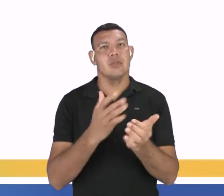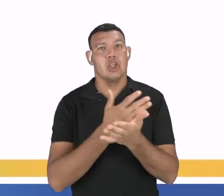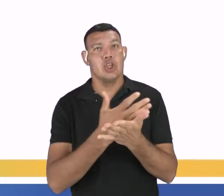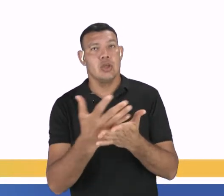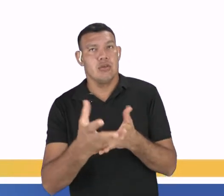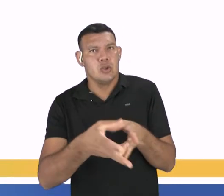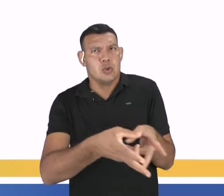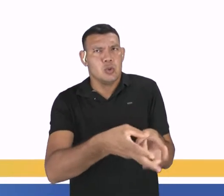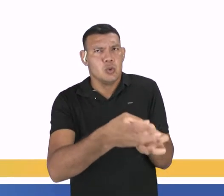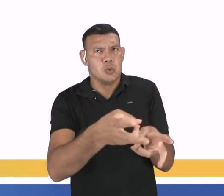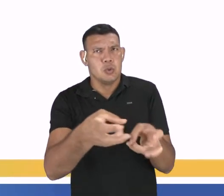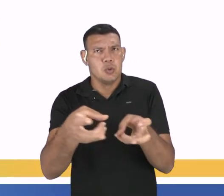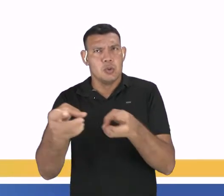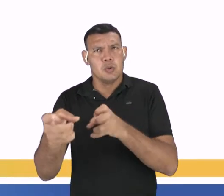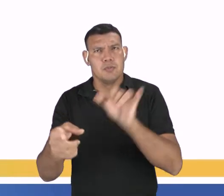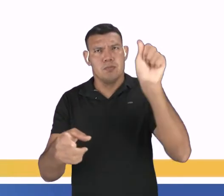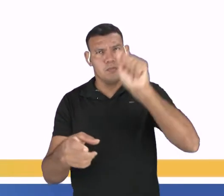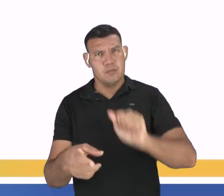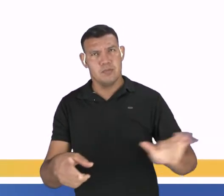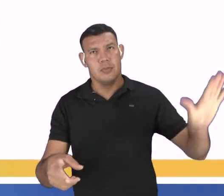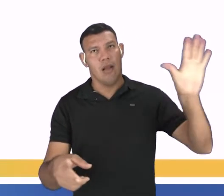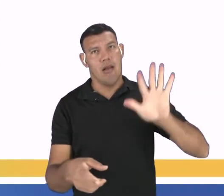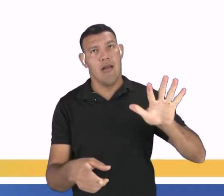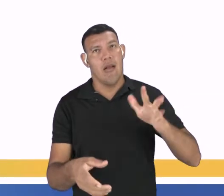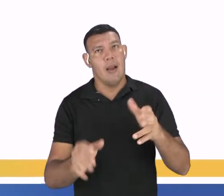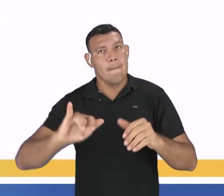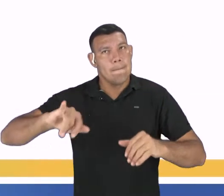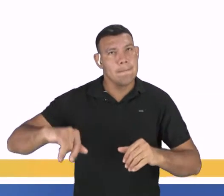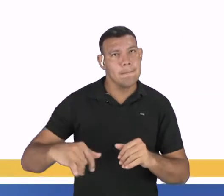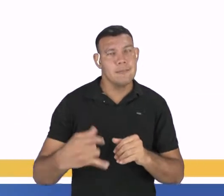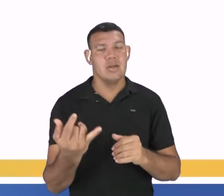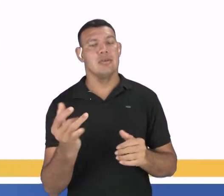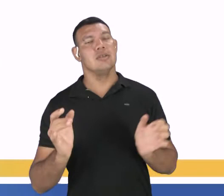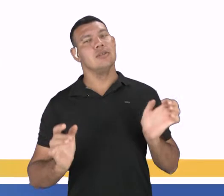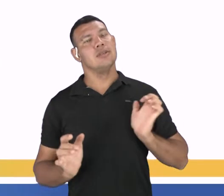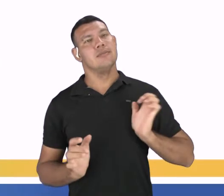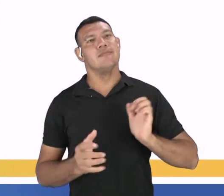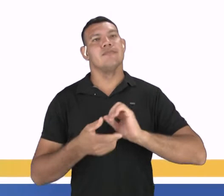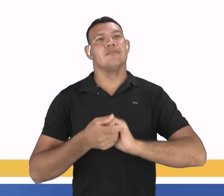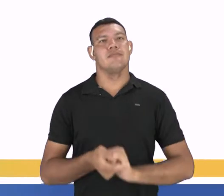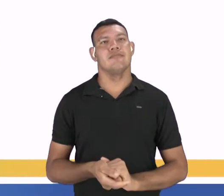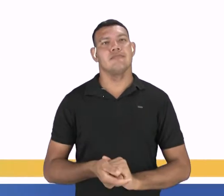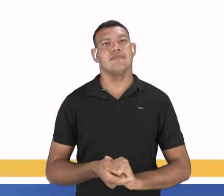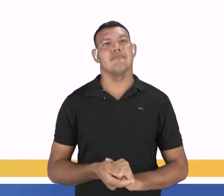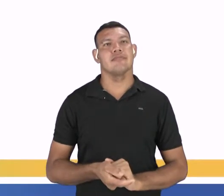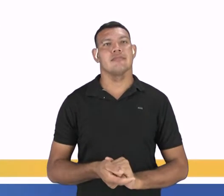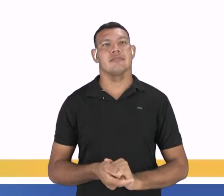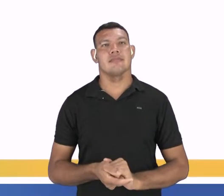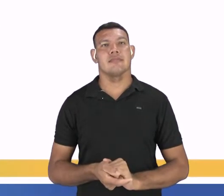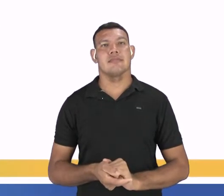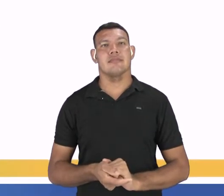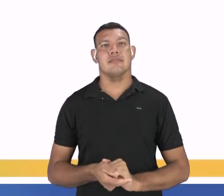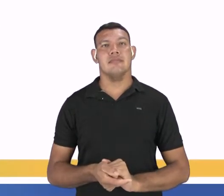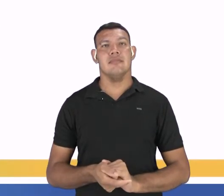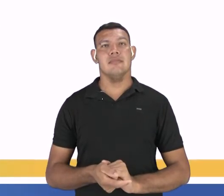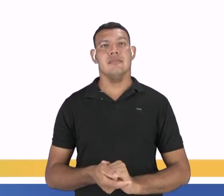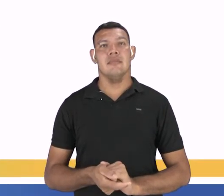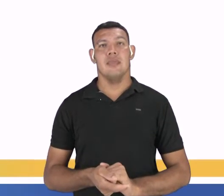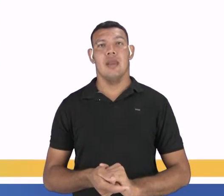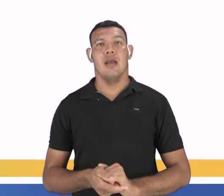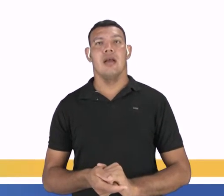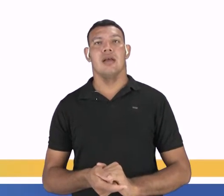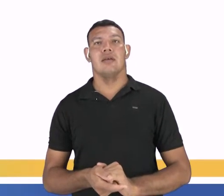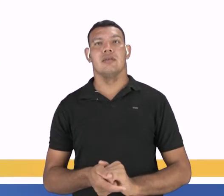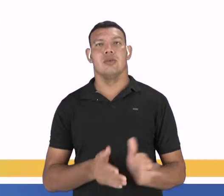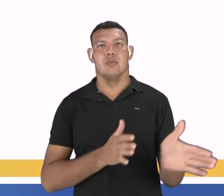um processo de colonização e conquista das terras durante os séculos XIX e XX. Assim, quando a Primeira Guerra